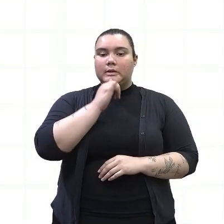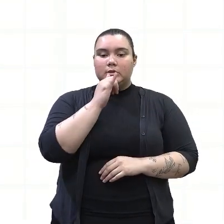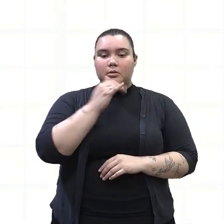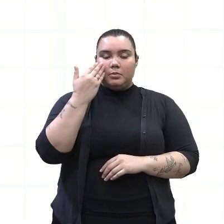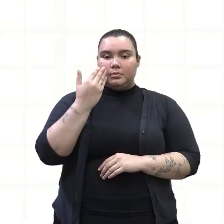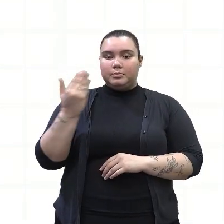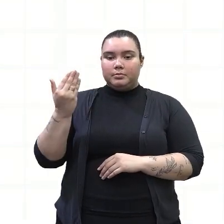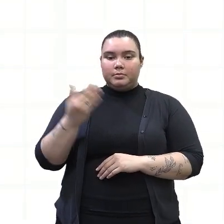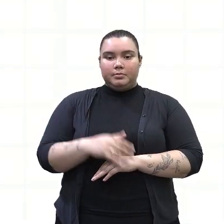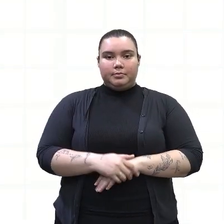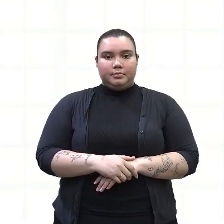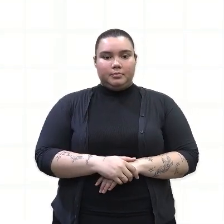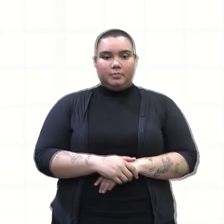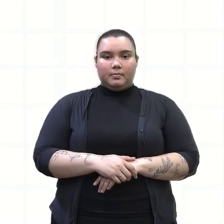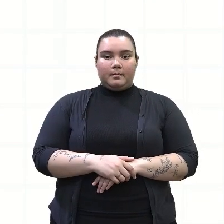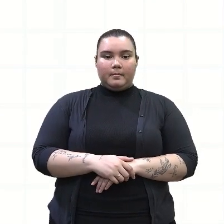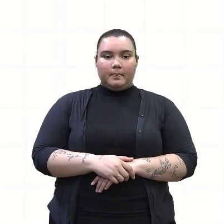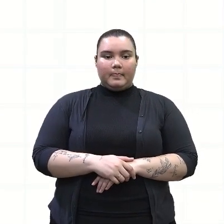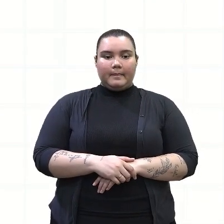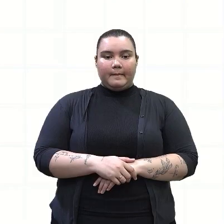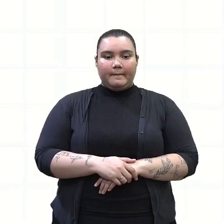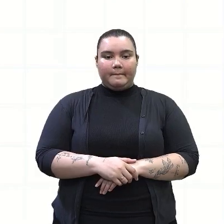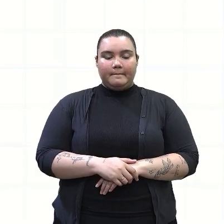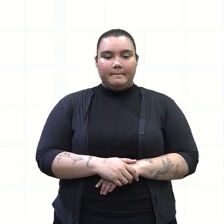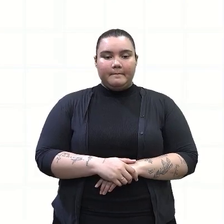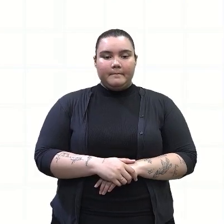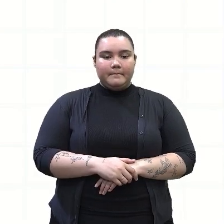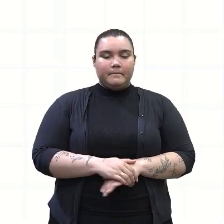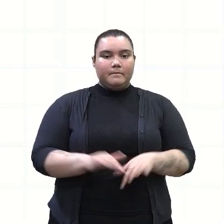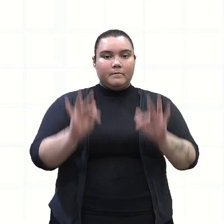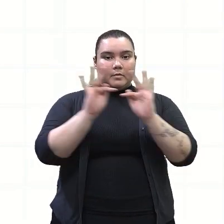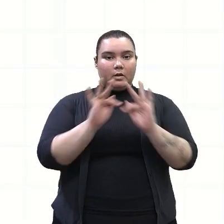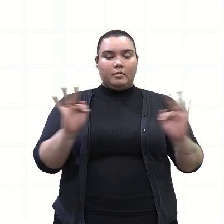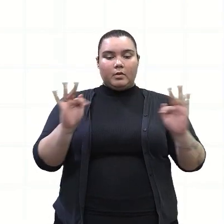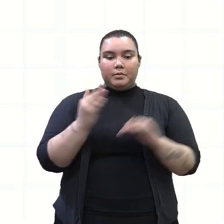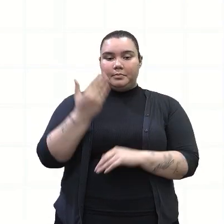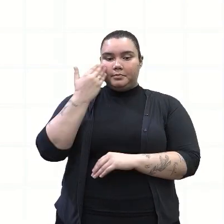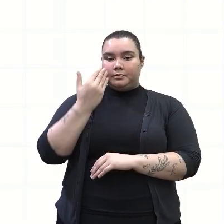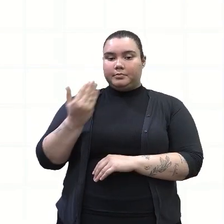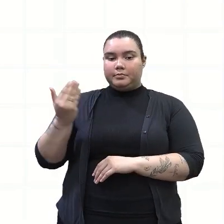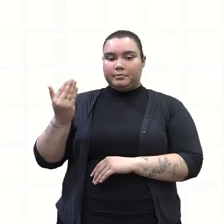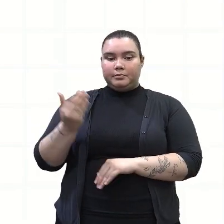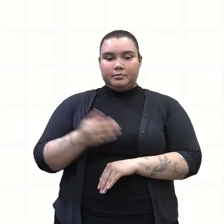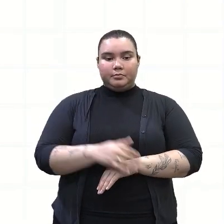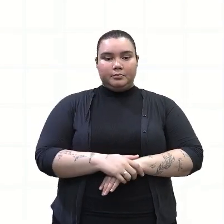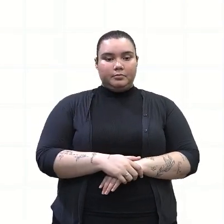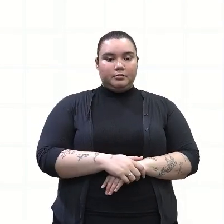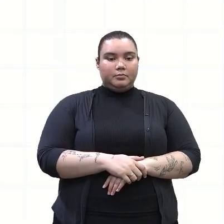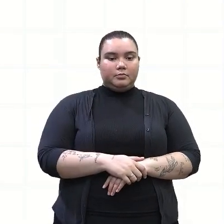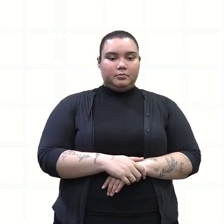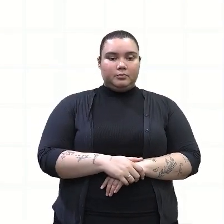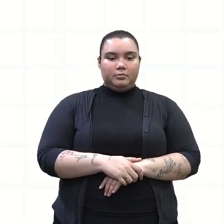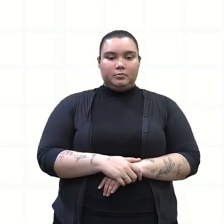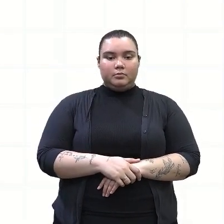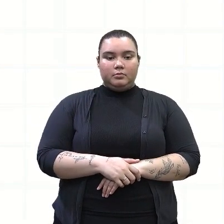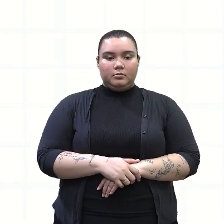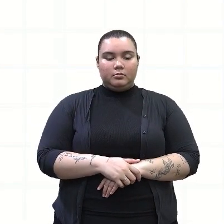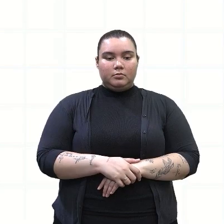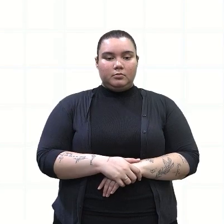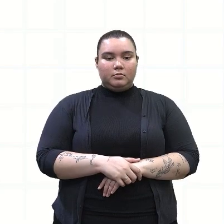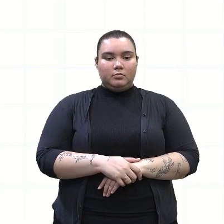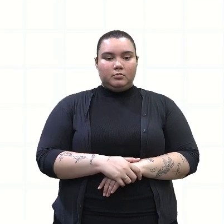ST. Olha só o exemplo, acompanha. Então, Nicholas Cherrywood has the largest Care